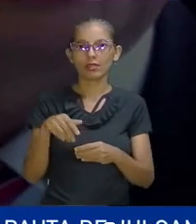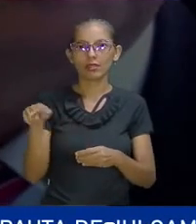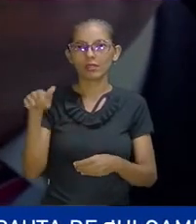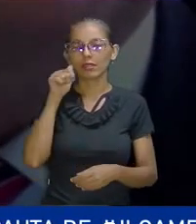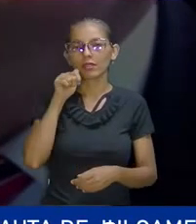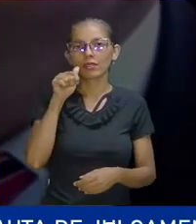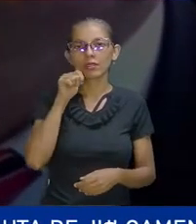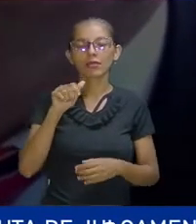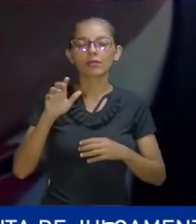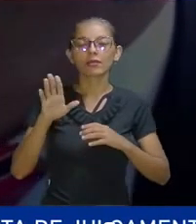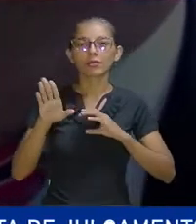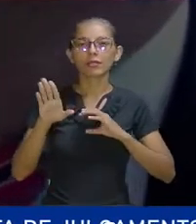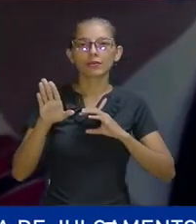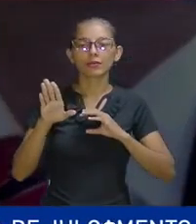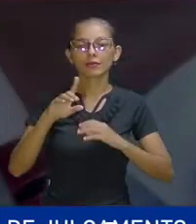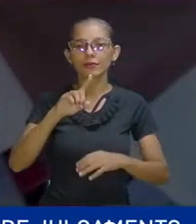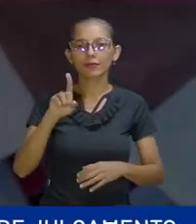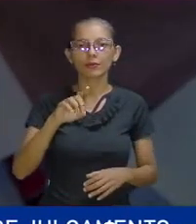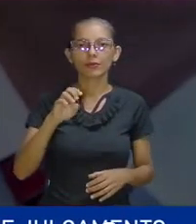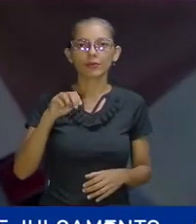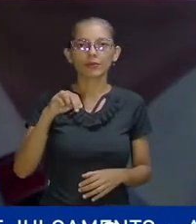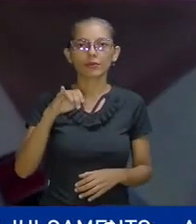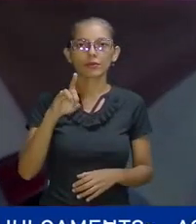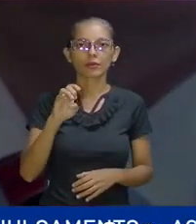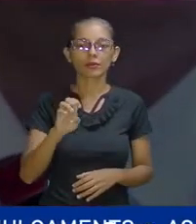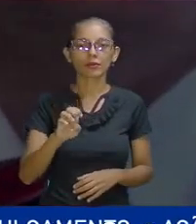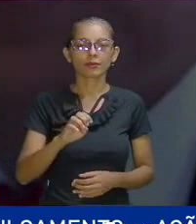É extremamente